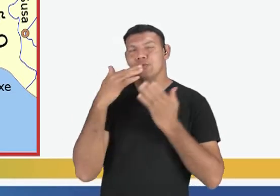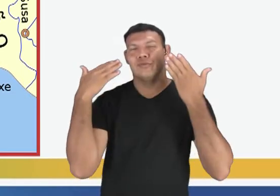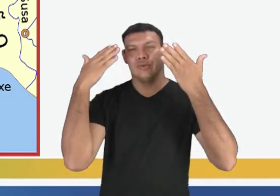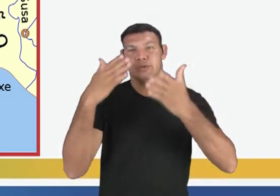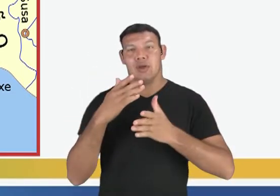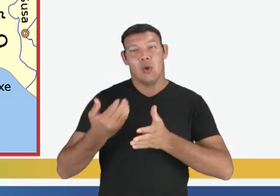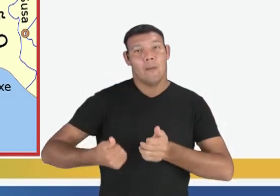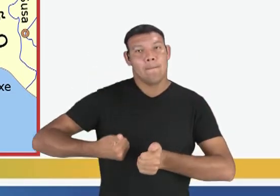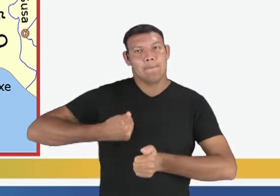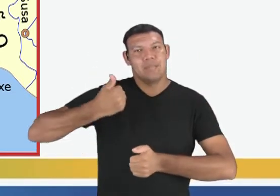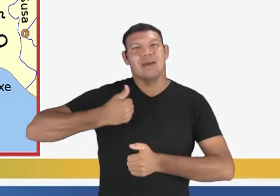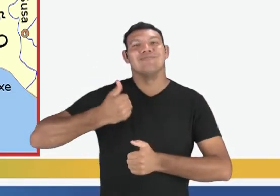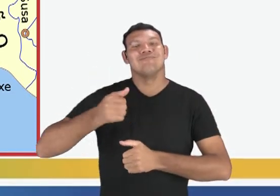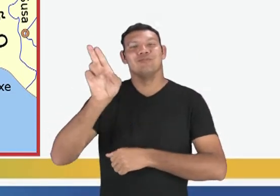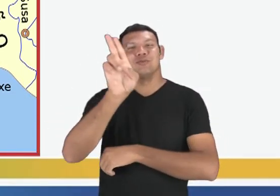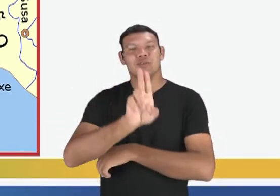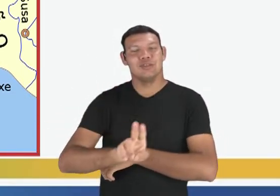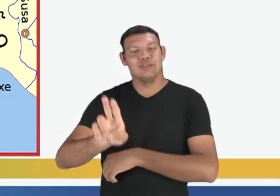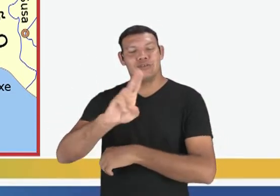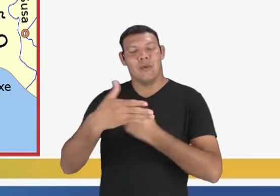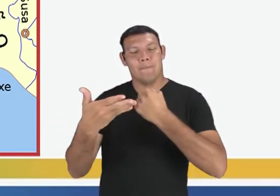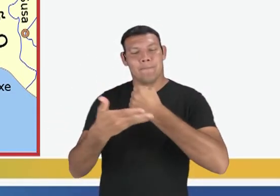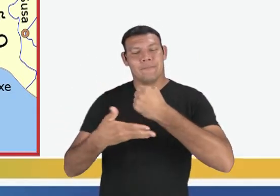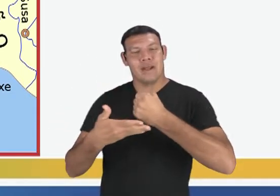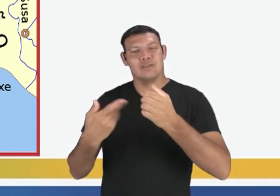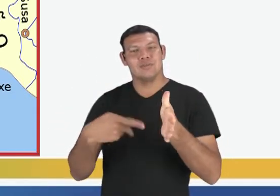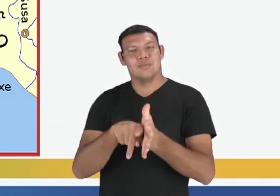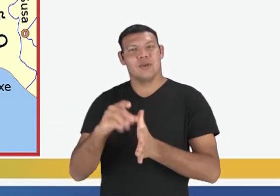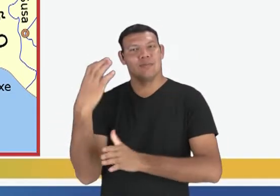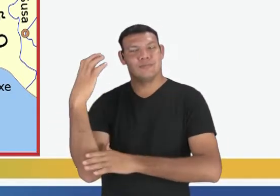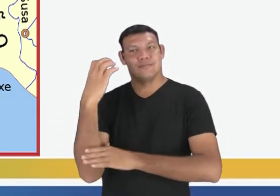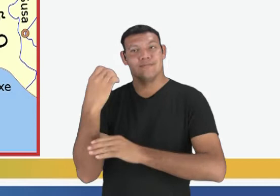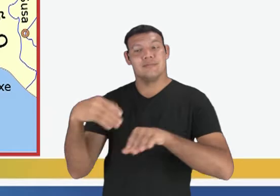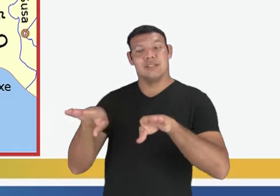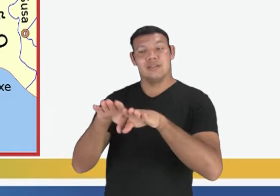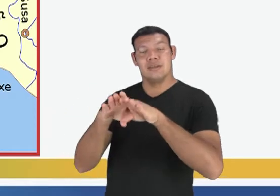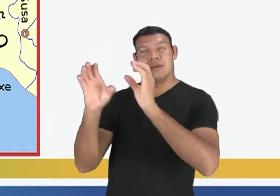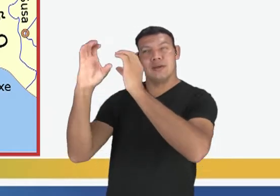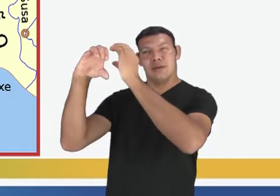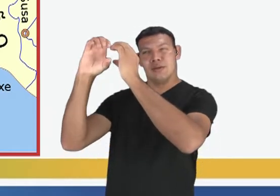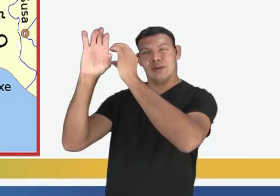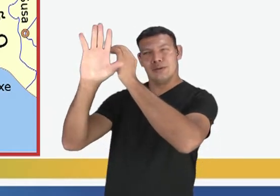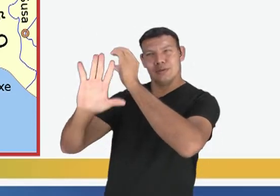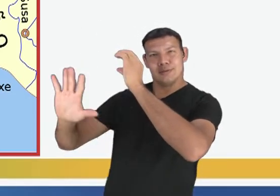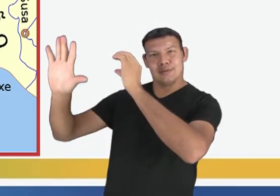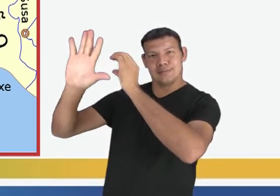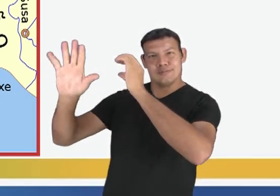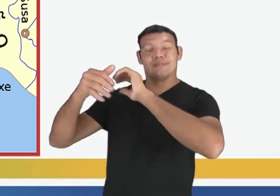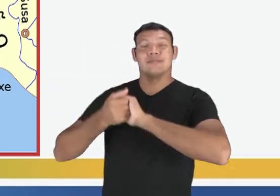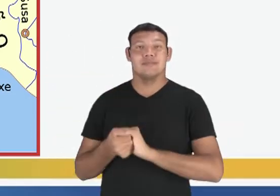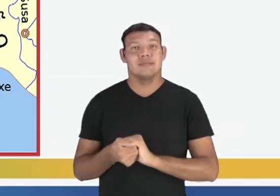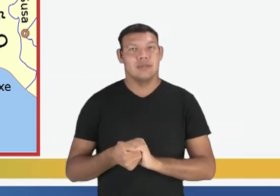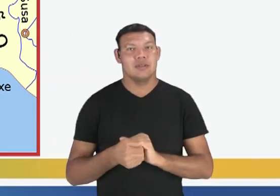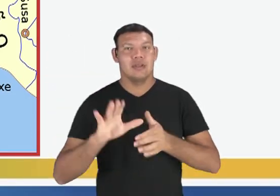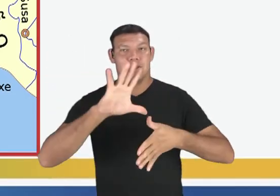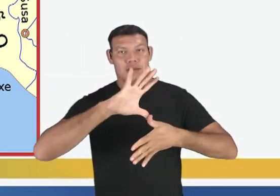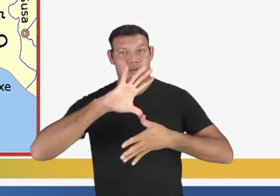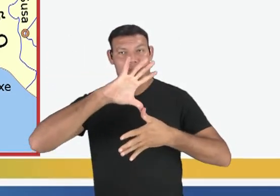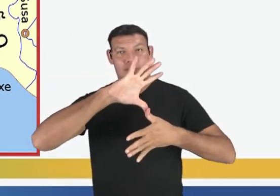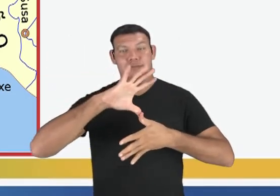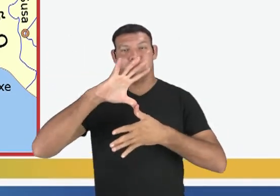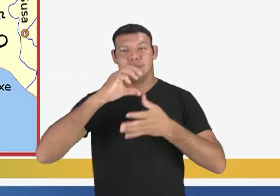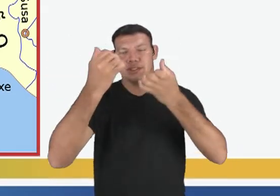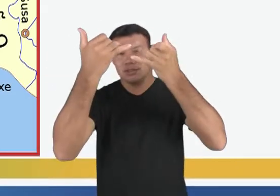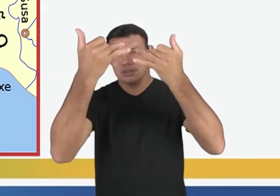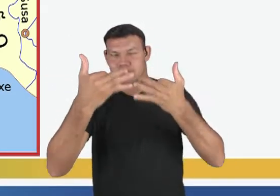os primeiros a usar uma base científica e a observação. Então aí nós temos um mapa que fala exatamente sobre a